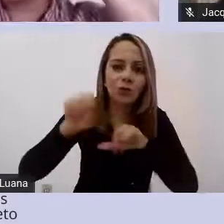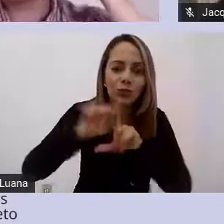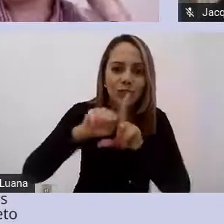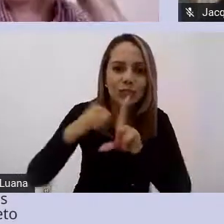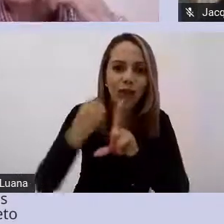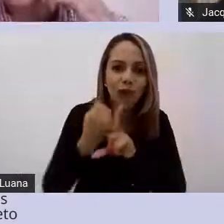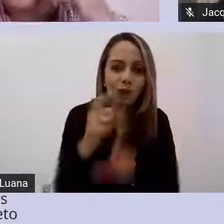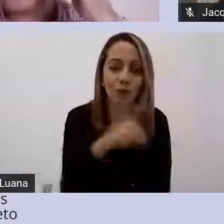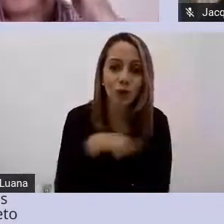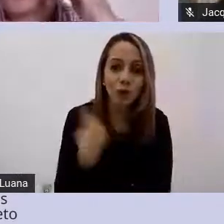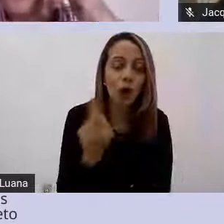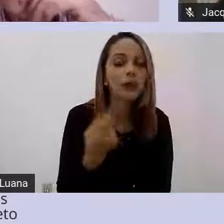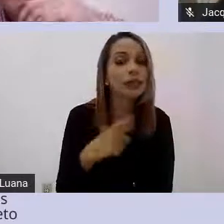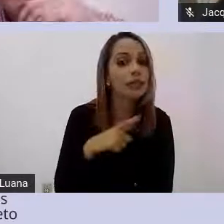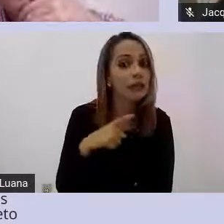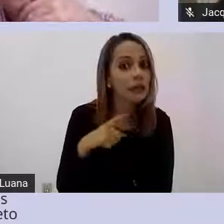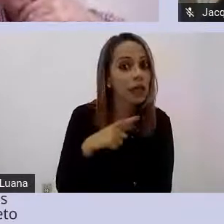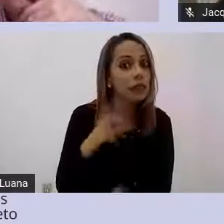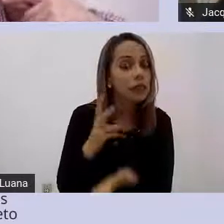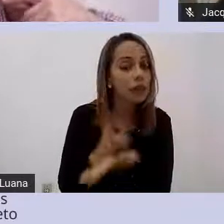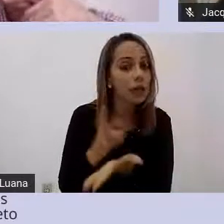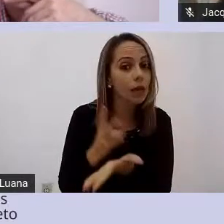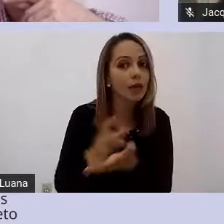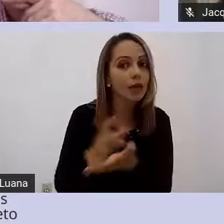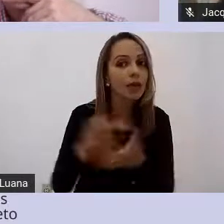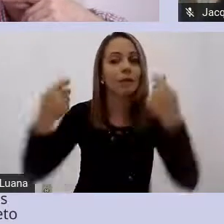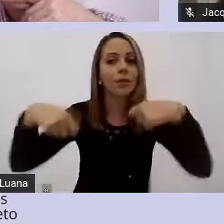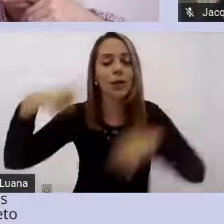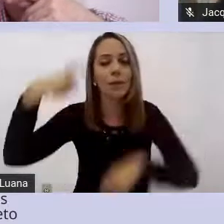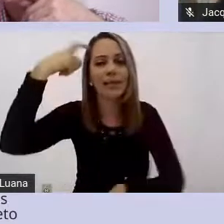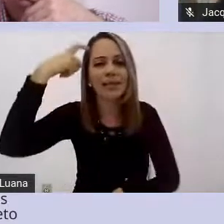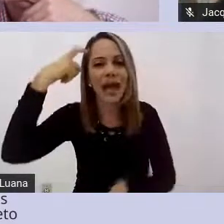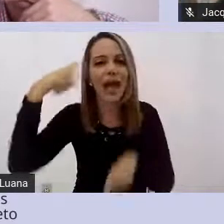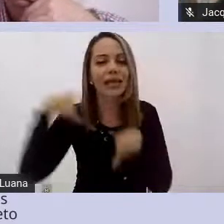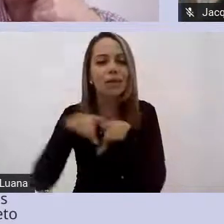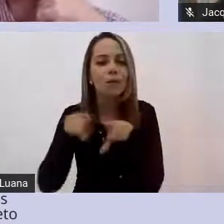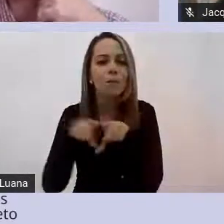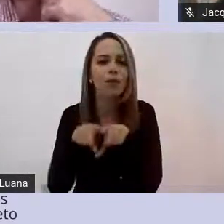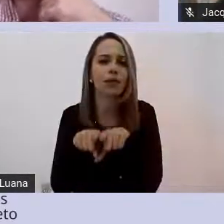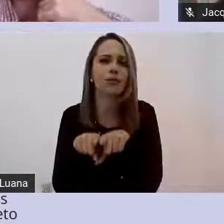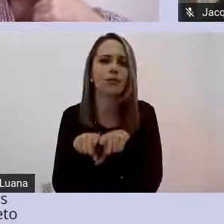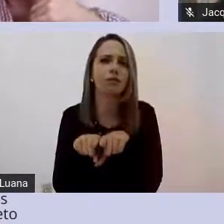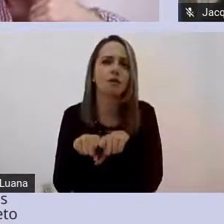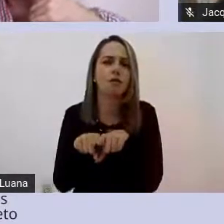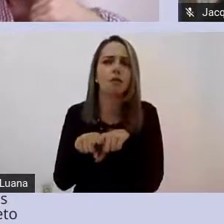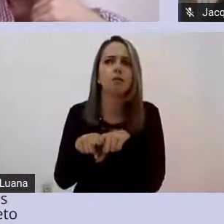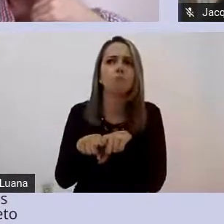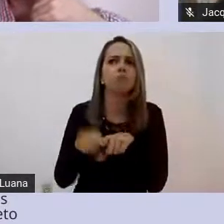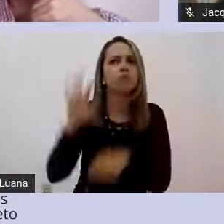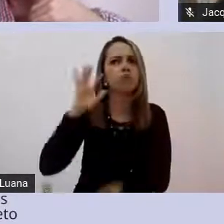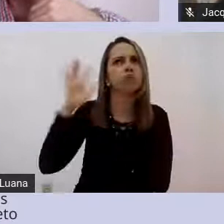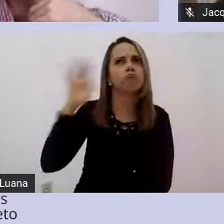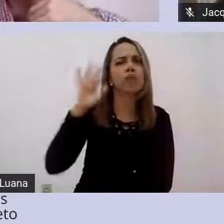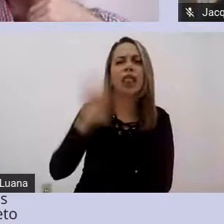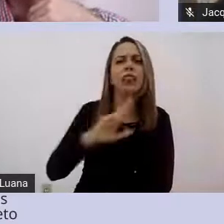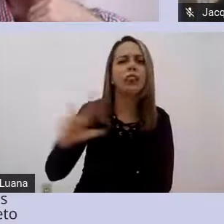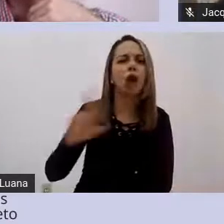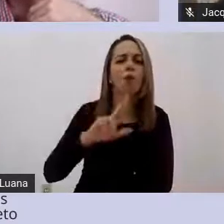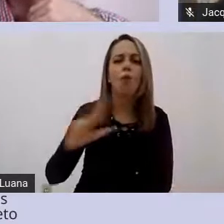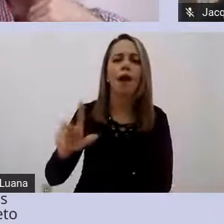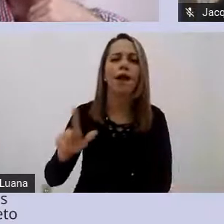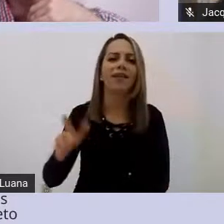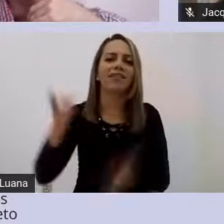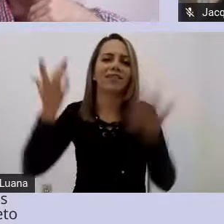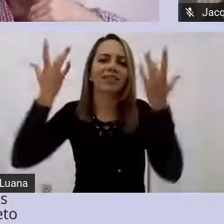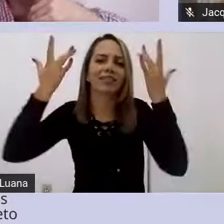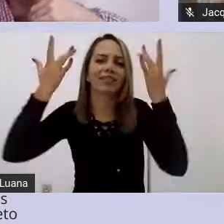repensá-las e desnaturalizá-las. Não adianta a gente considerá-las como um dado fixo ou um dado próprio